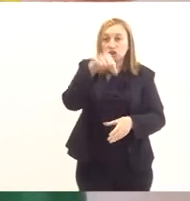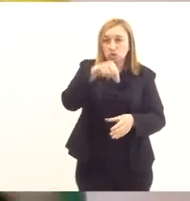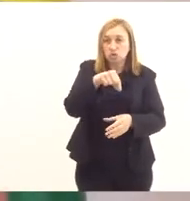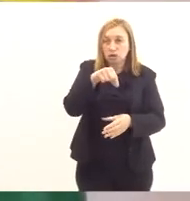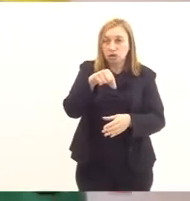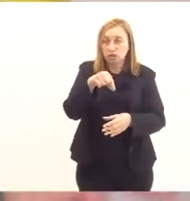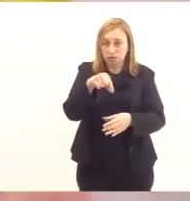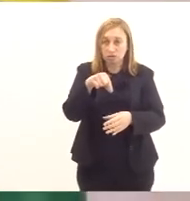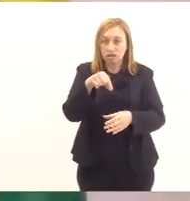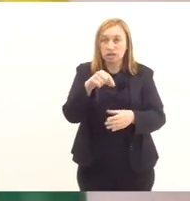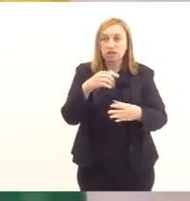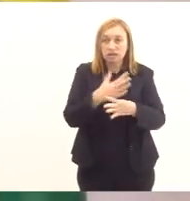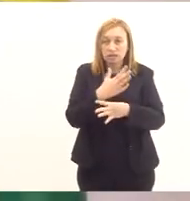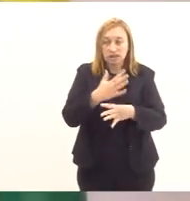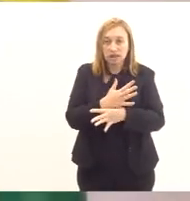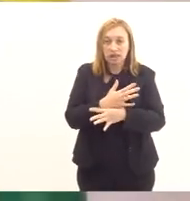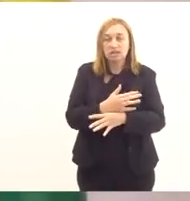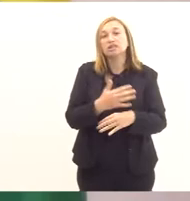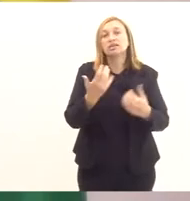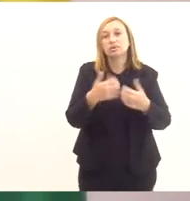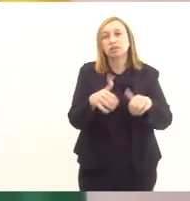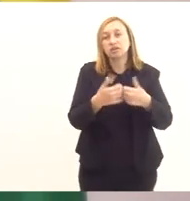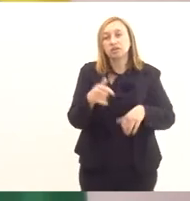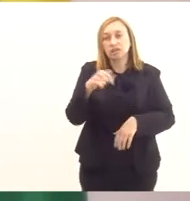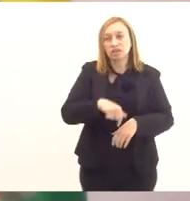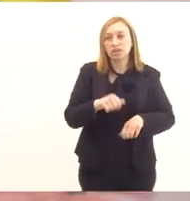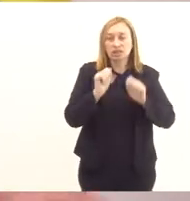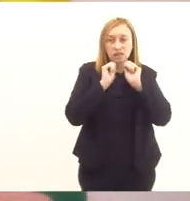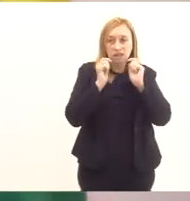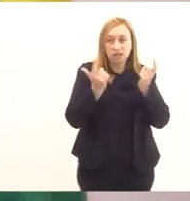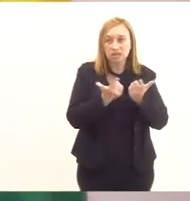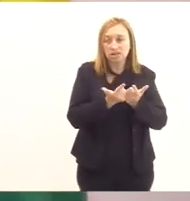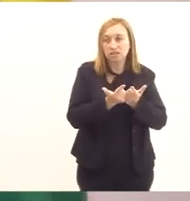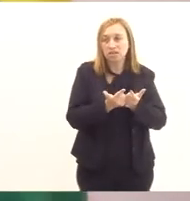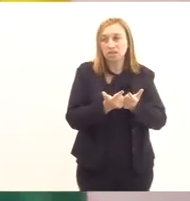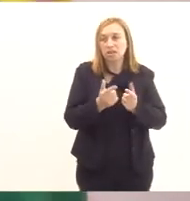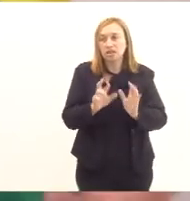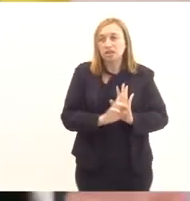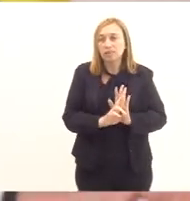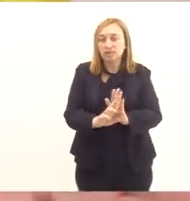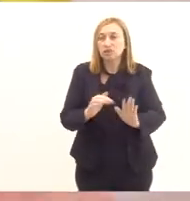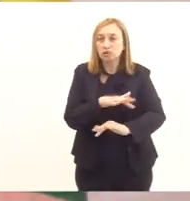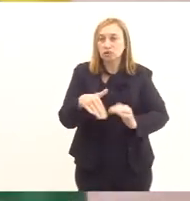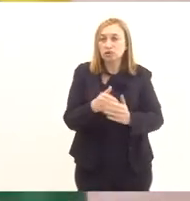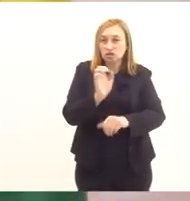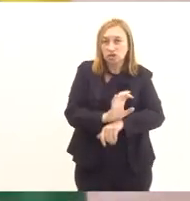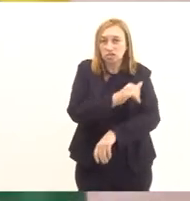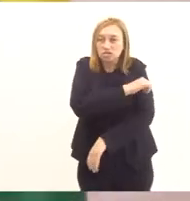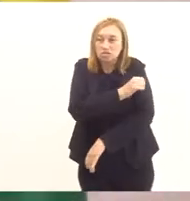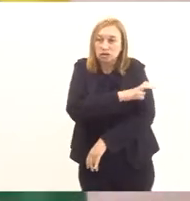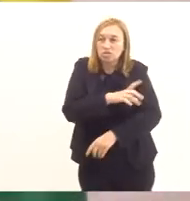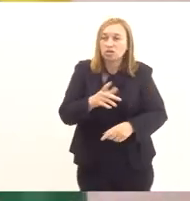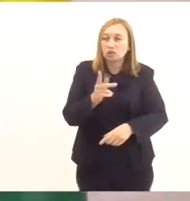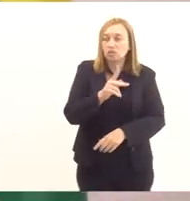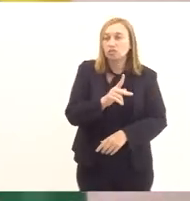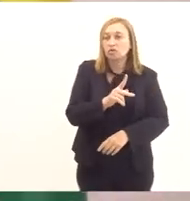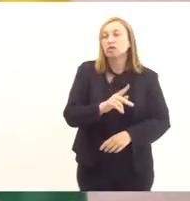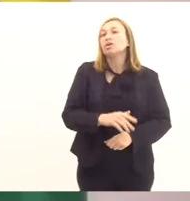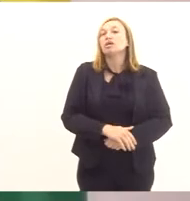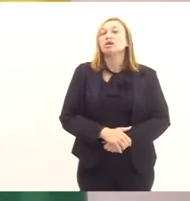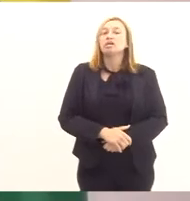por alguns mandatos consecutivos aqui na Assembleia Legislativa representando claro todo o estado do Rio de Janeiro mas com atenção especial é o povo